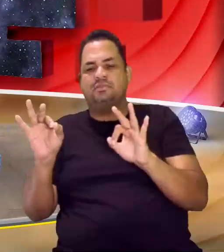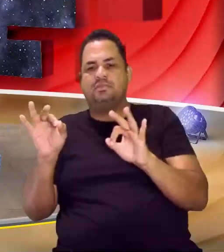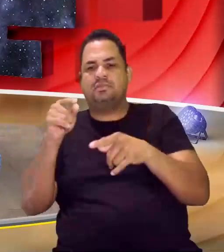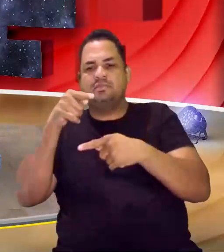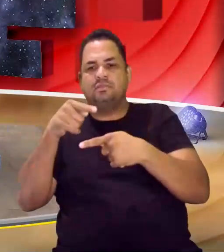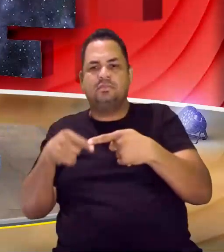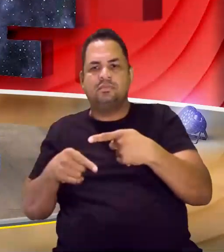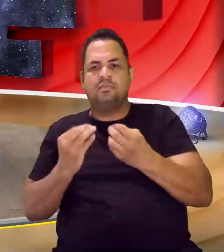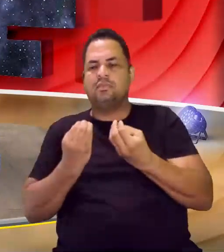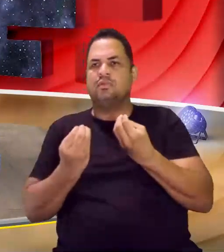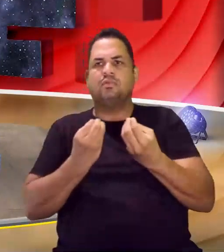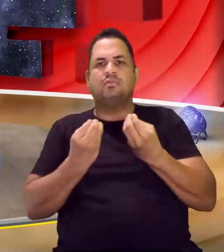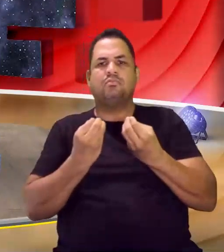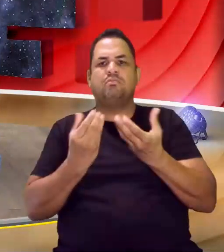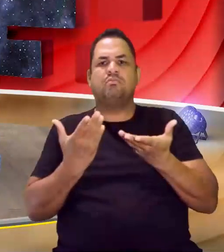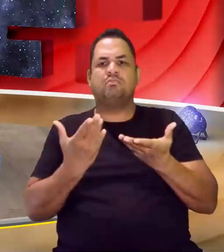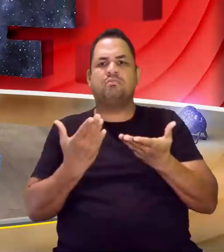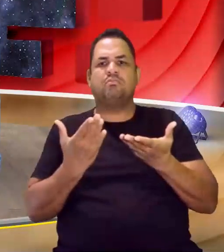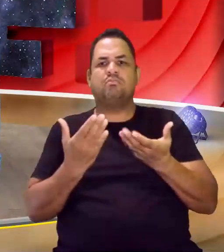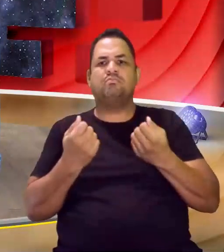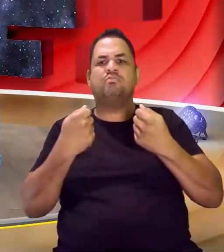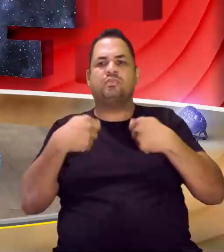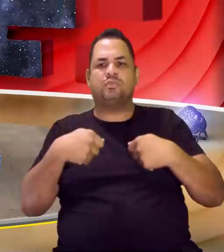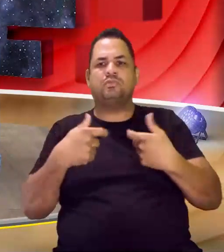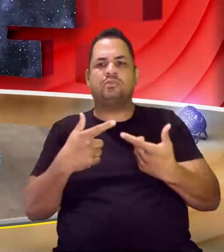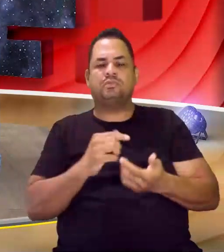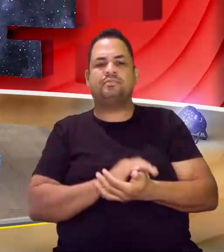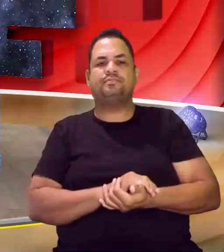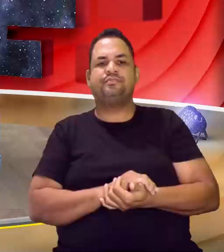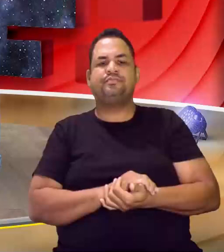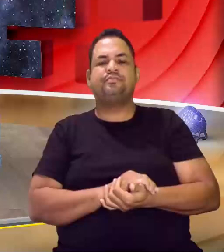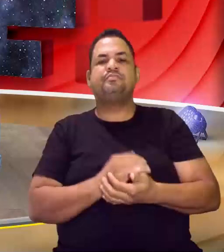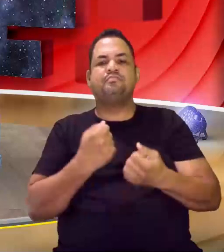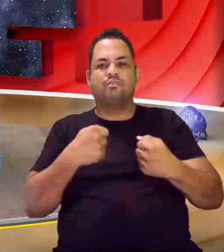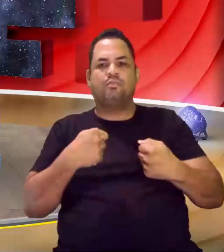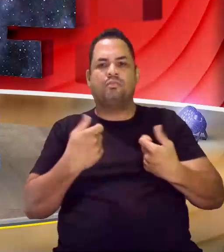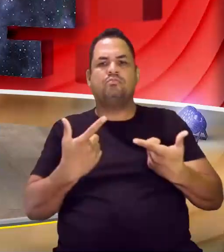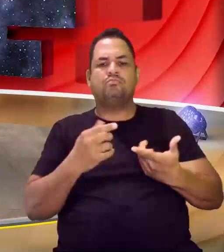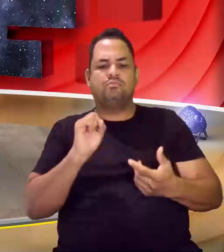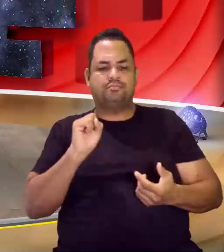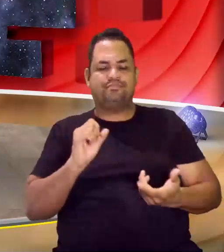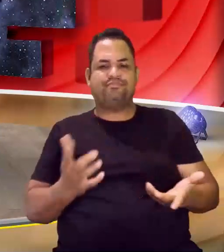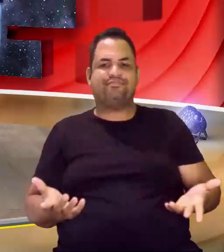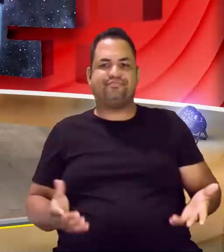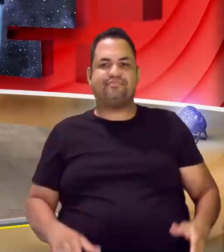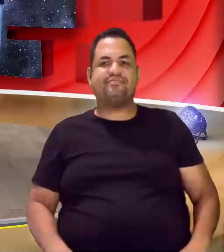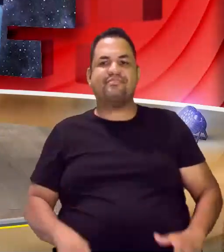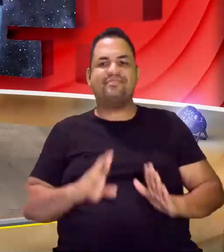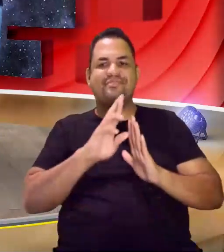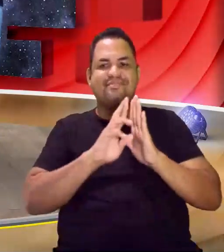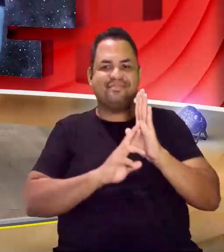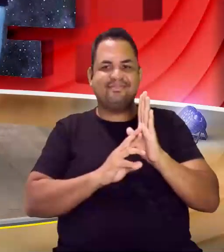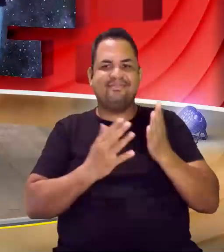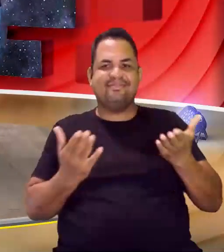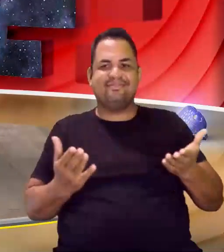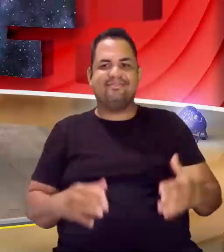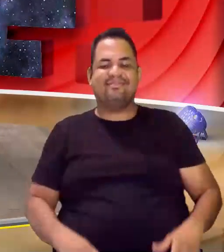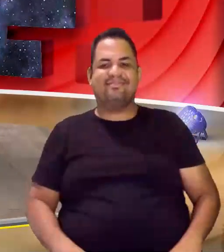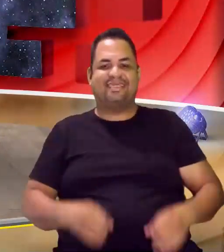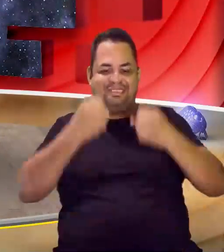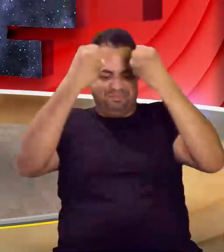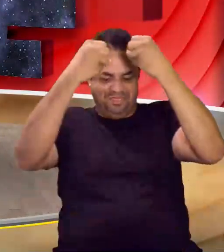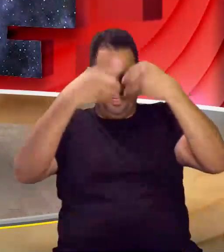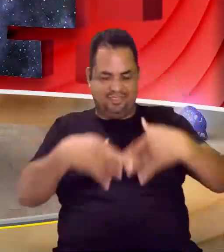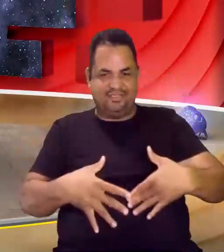fração. Ué, mas pode fazer? Pode. Pode isso, Arnaldo? A regra é clara. Vamos lá, então,